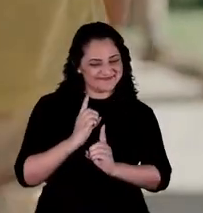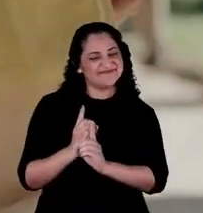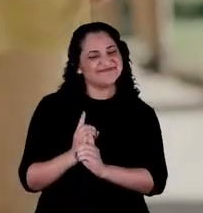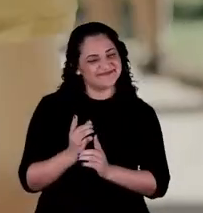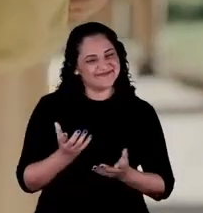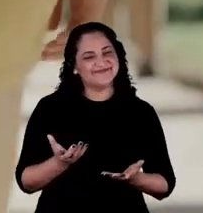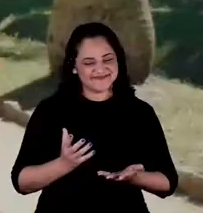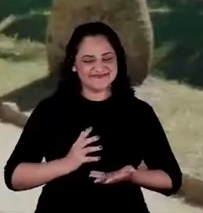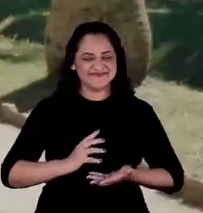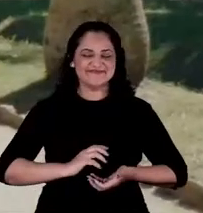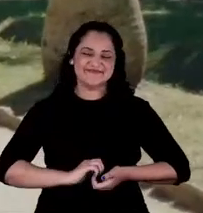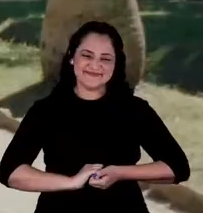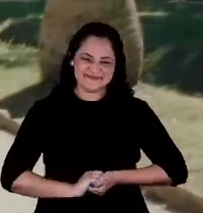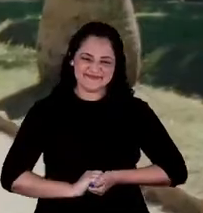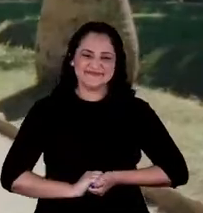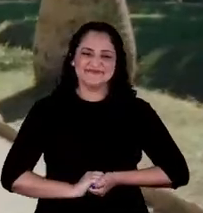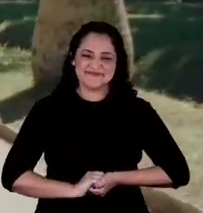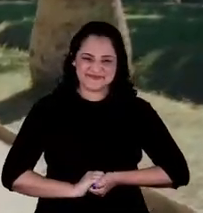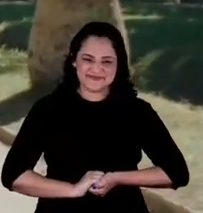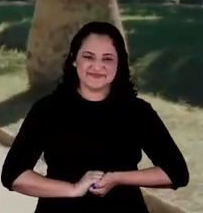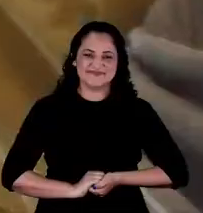e gera encontros